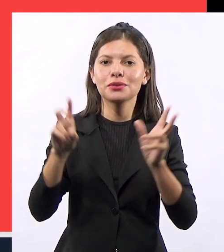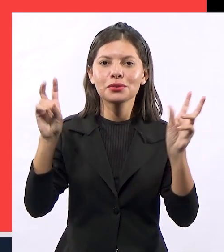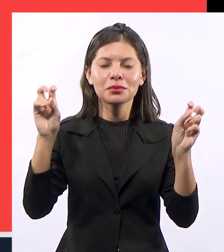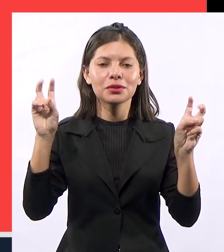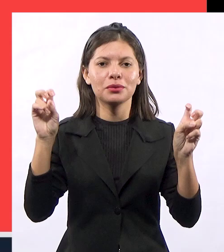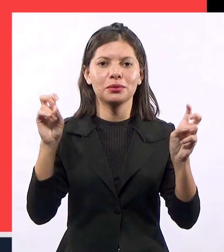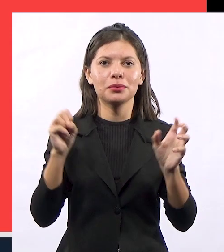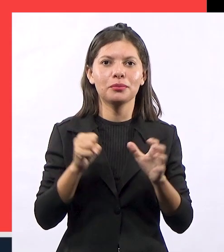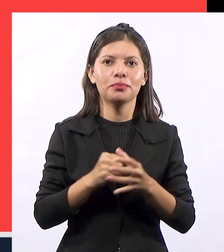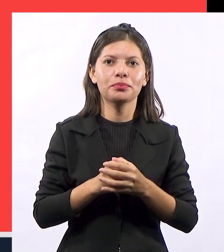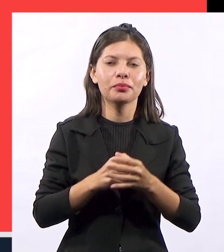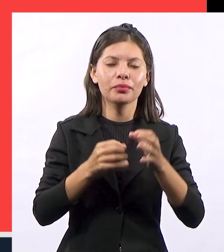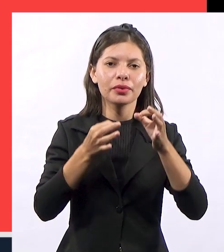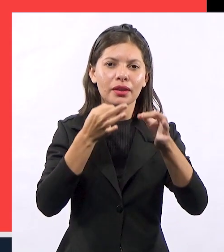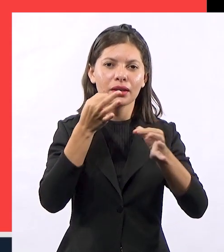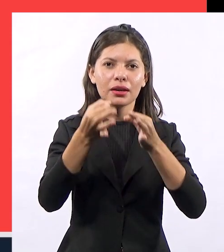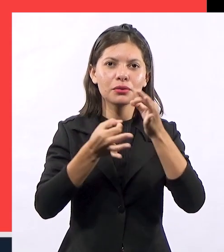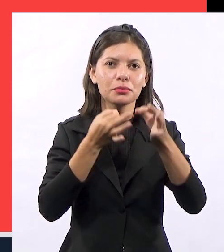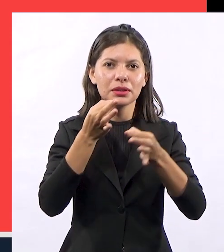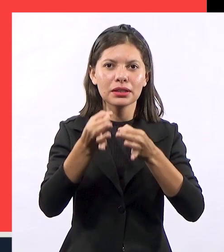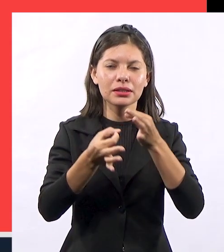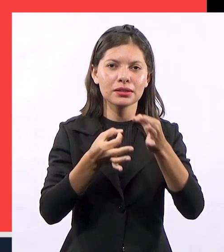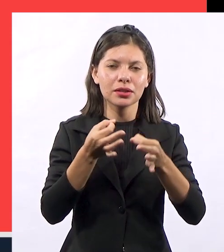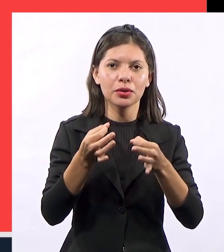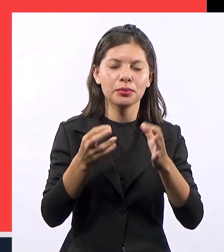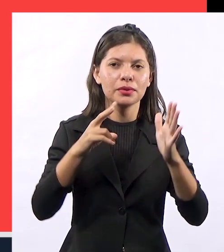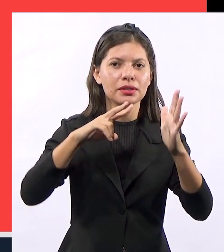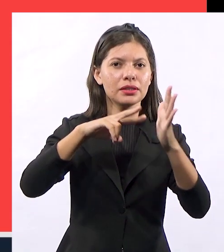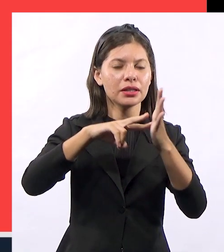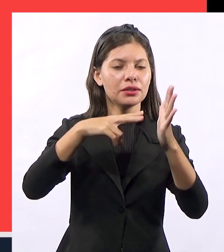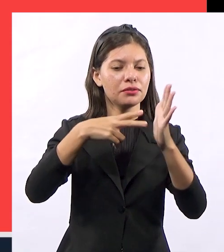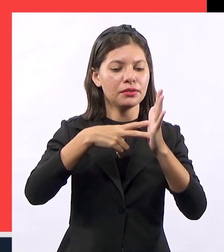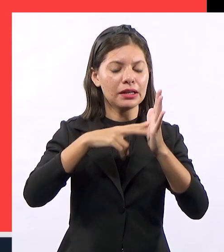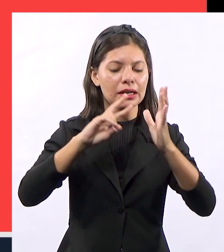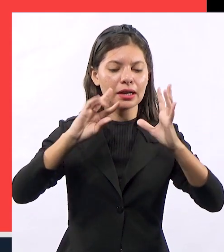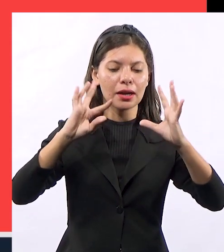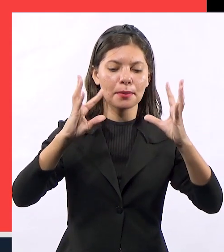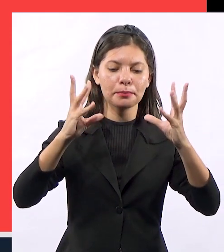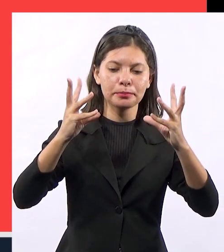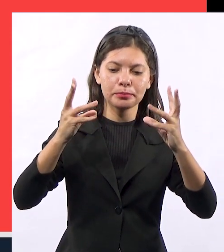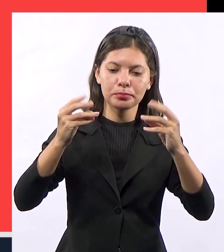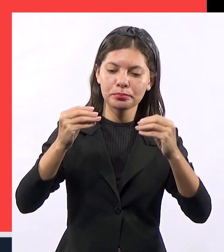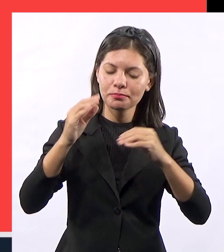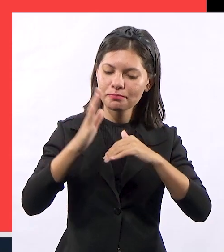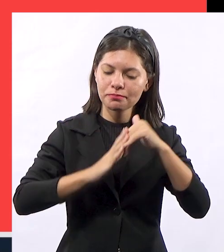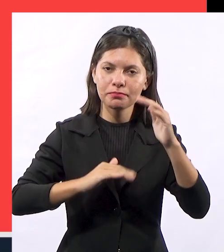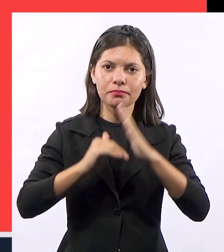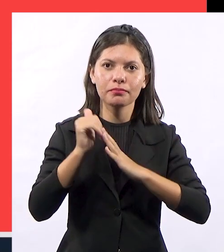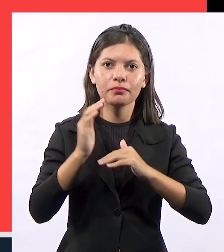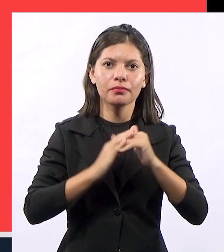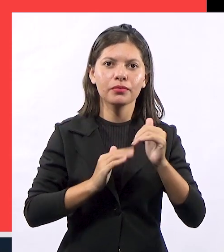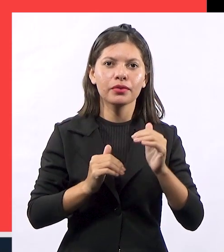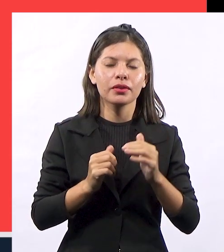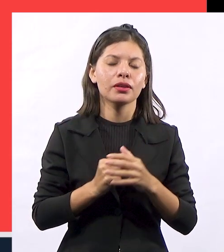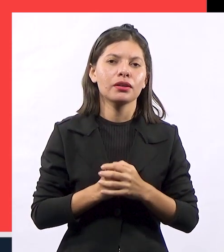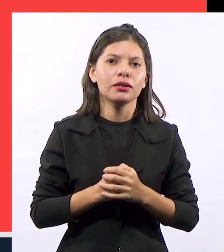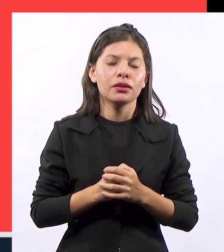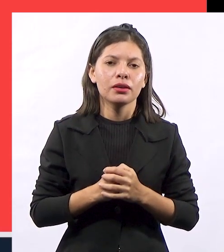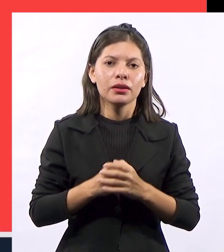é a parceria da consistência, que significa capacidade de fundamentar o que se